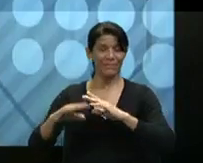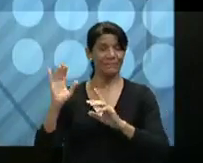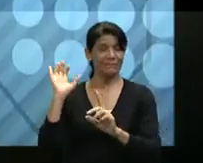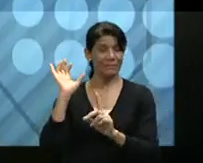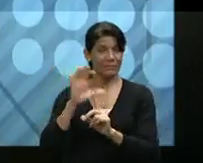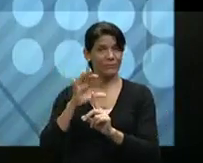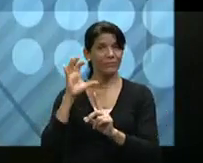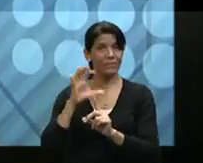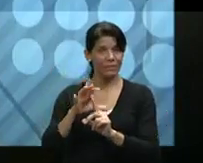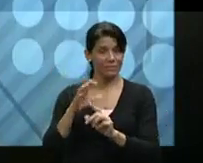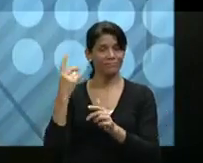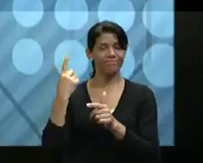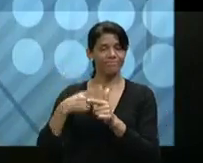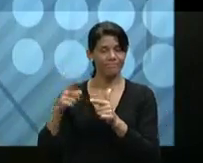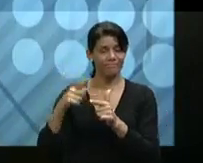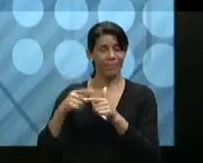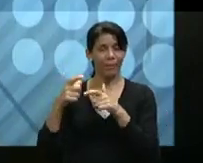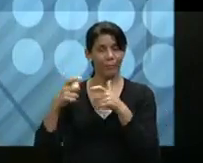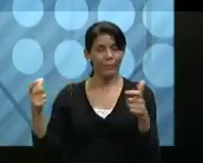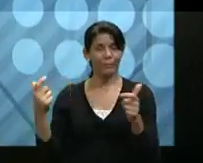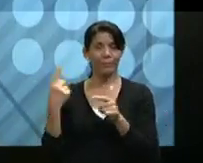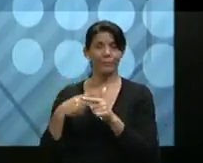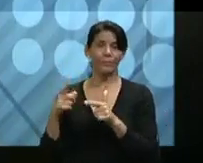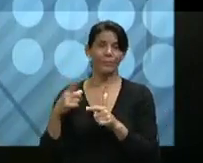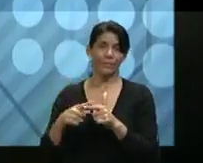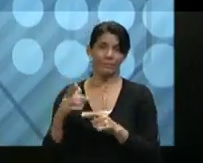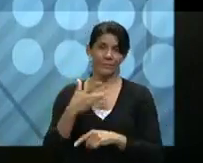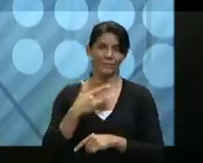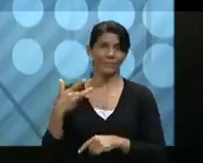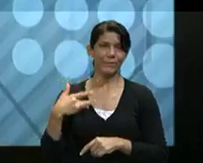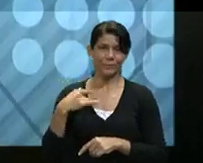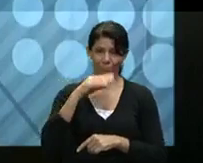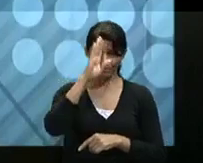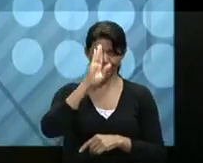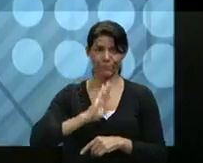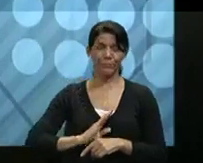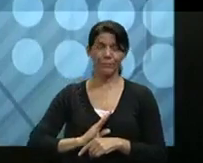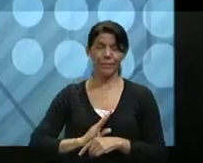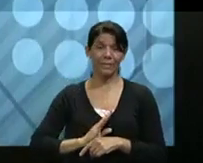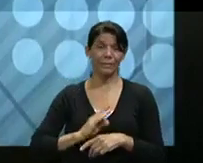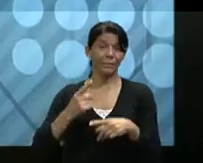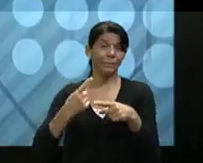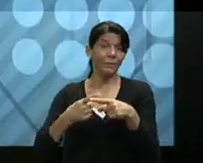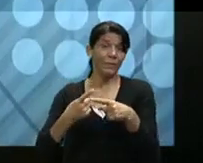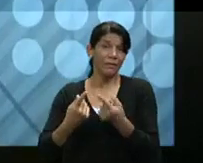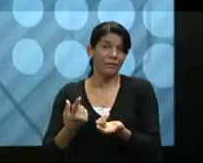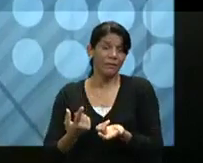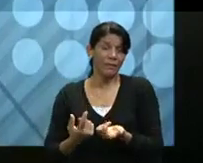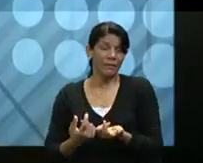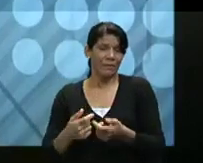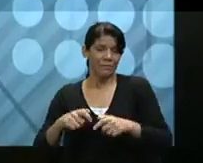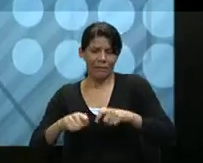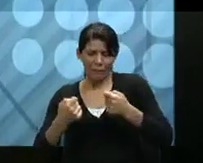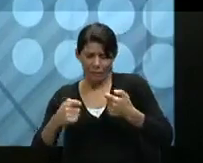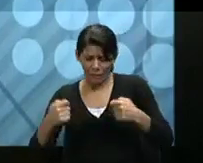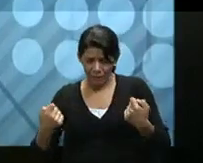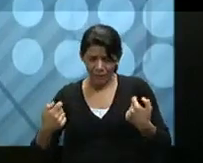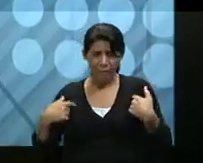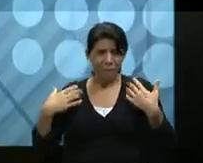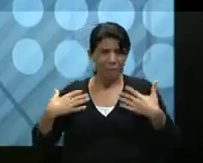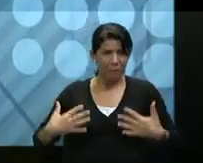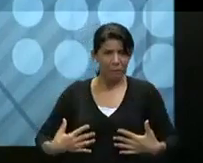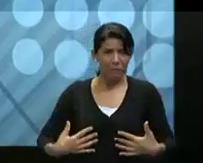provocam muitos problemas na saúde pública em decorrência das lesões, das sequelas,